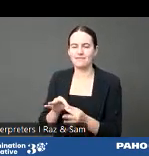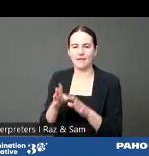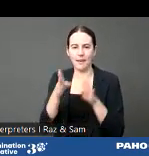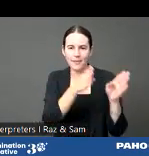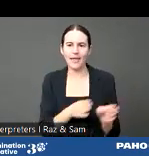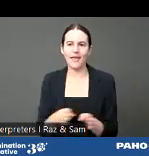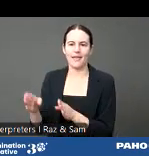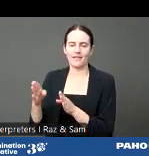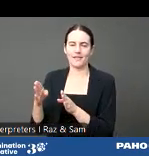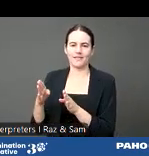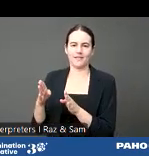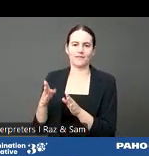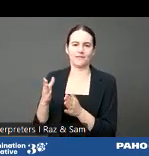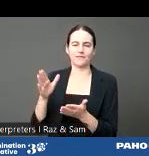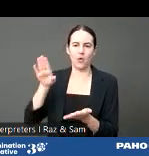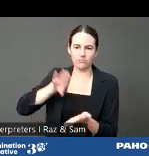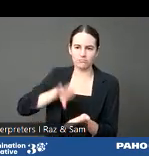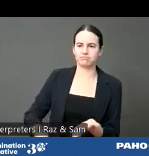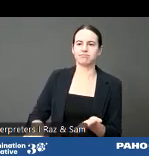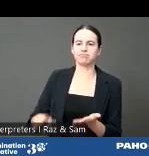referentes, assim como informações